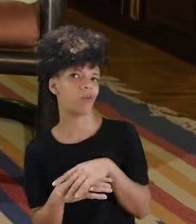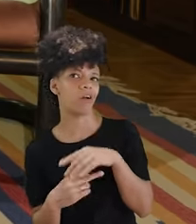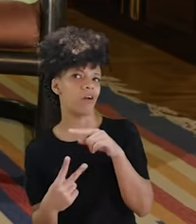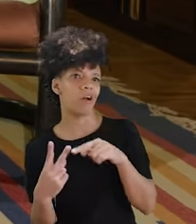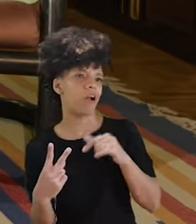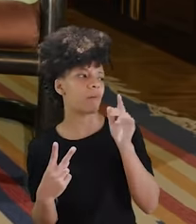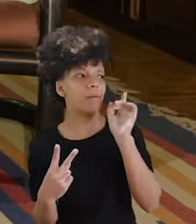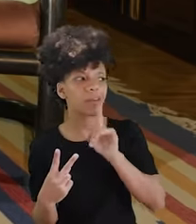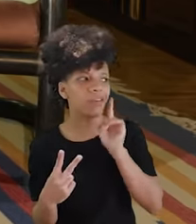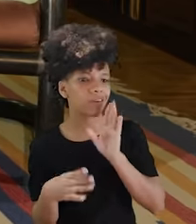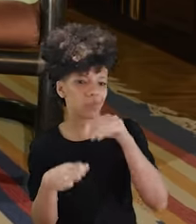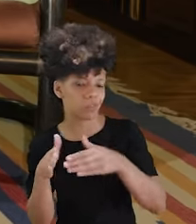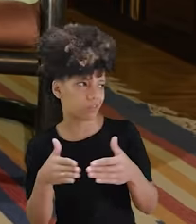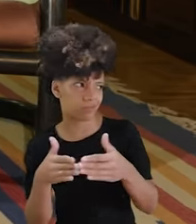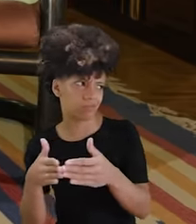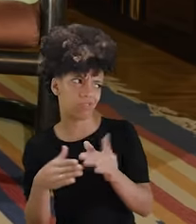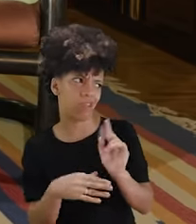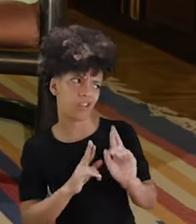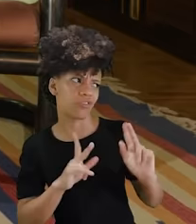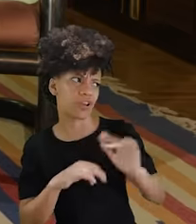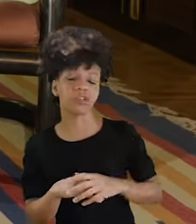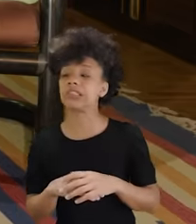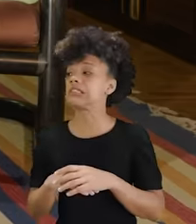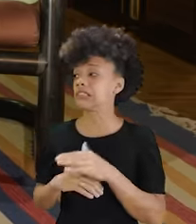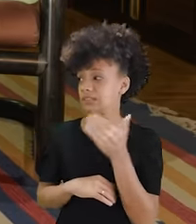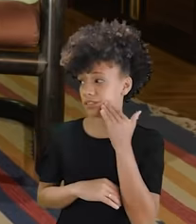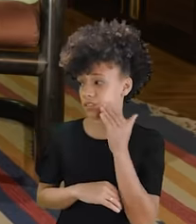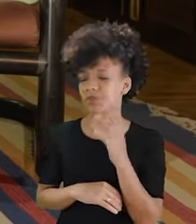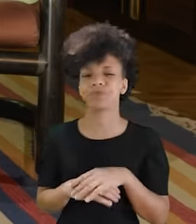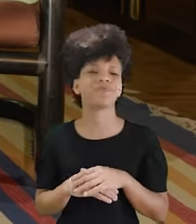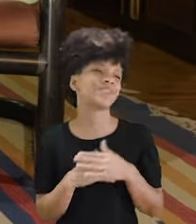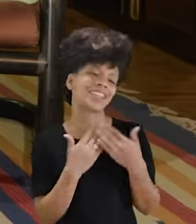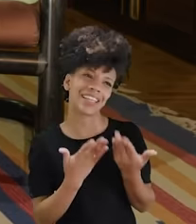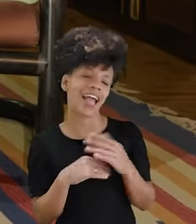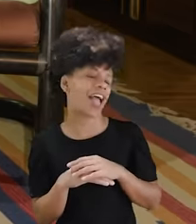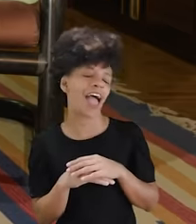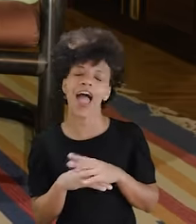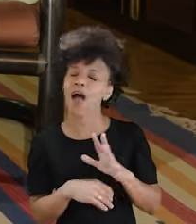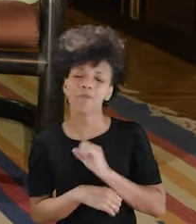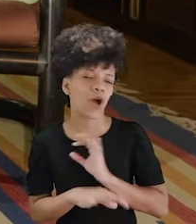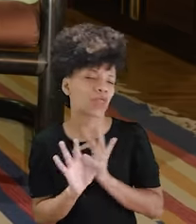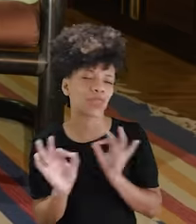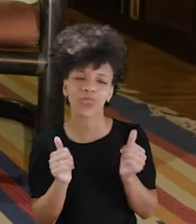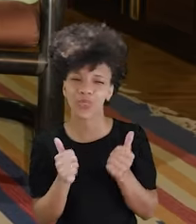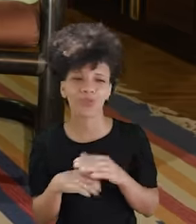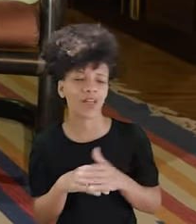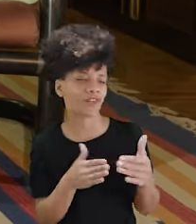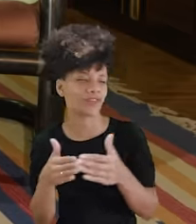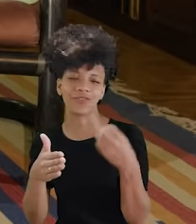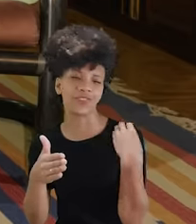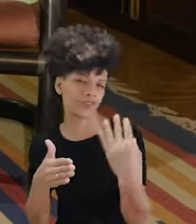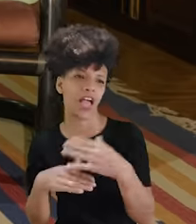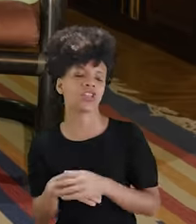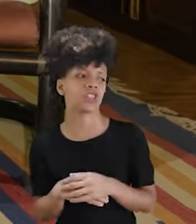vão almoço tá bom vamos fazer um cruzeiro entende Olha que doido cada cultura produz uma pessoa se